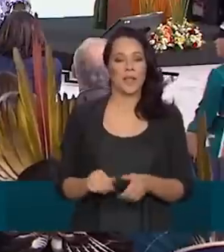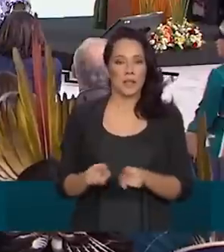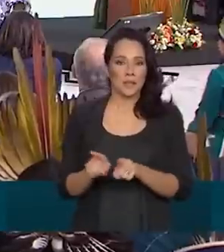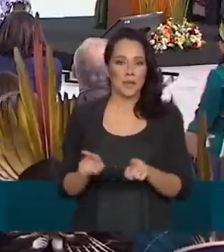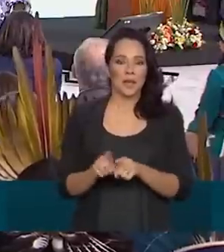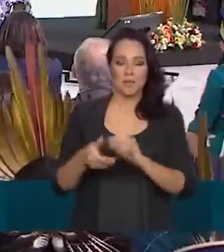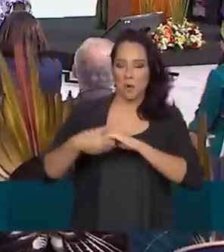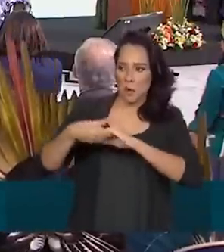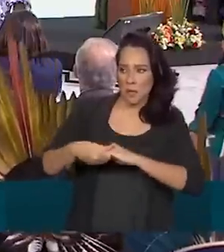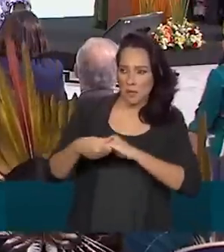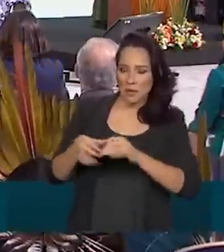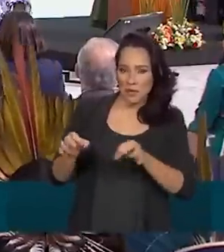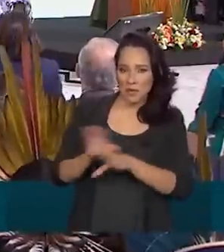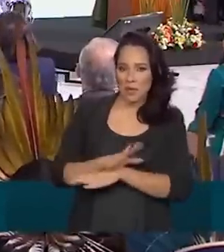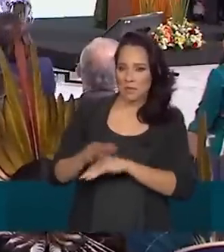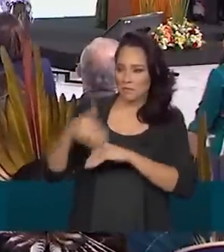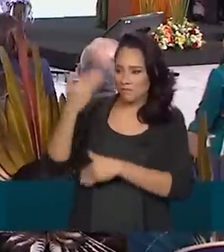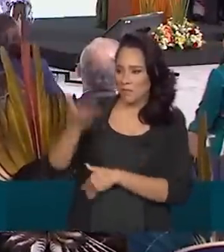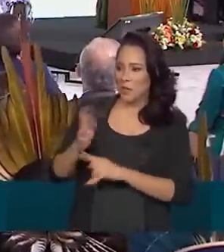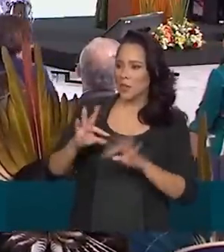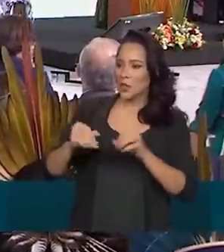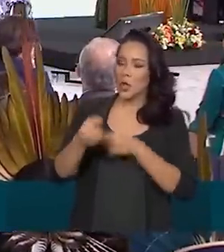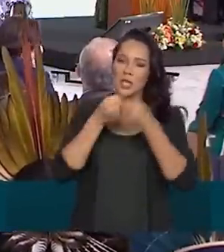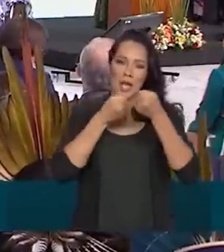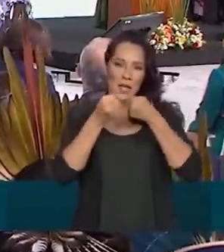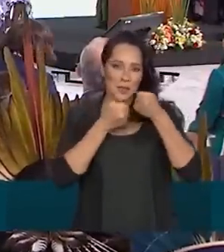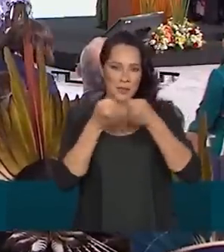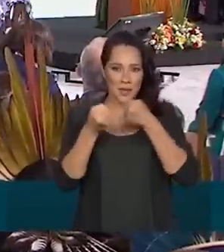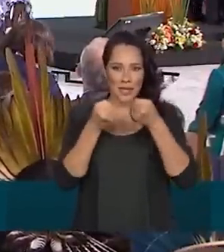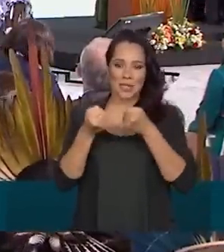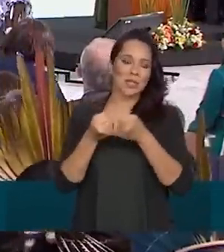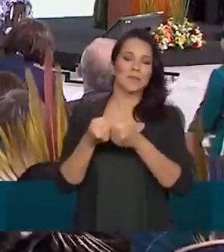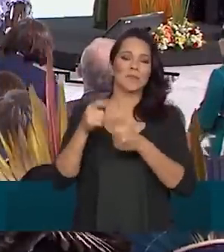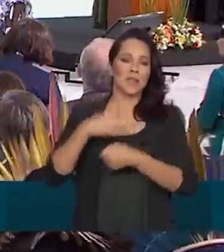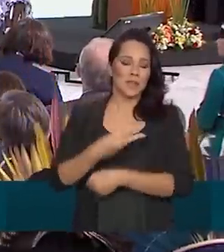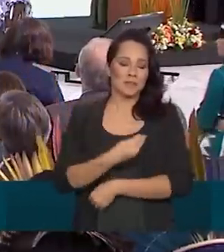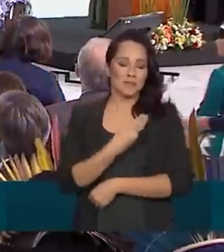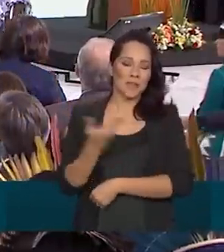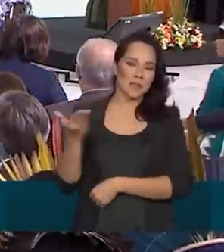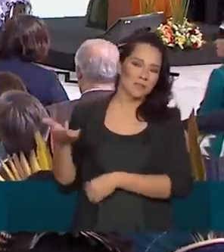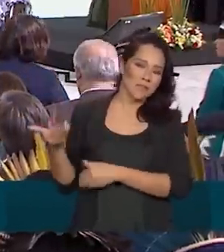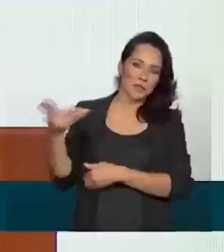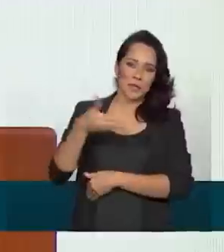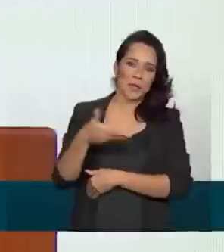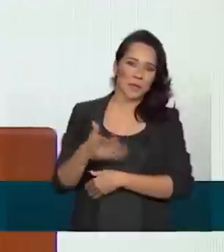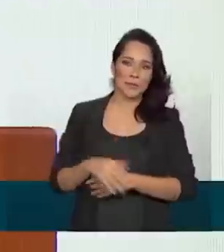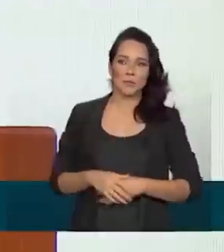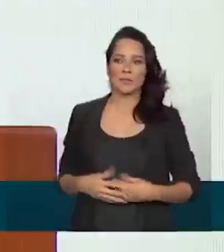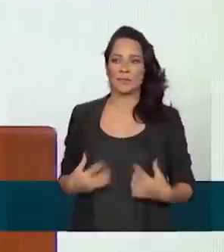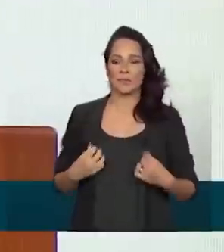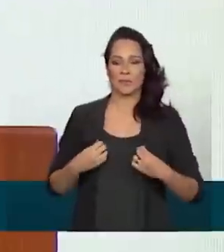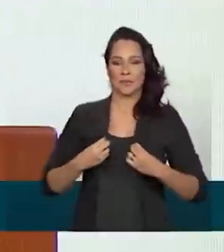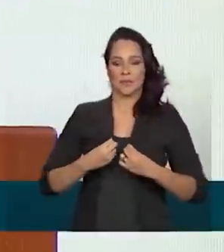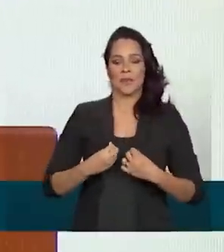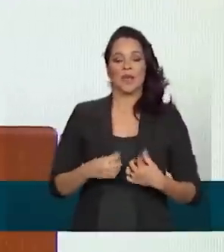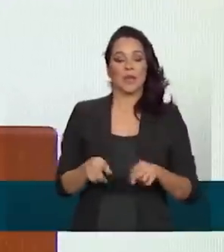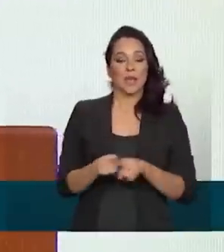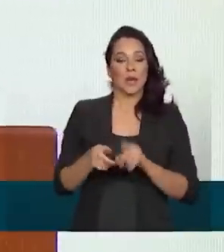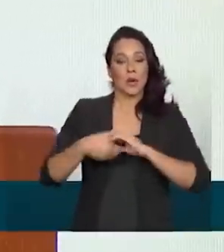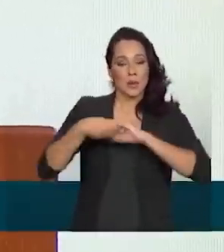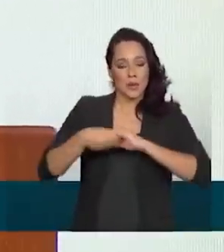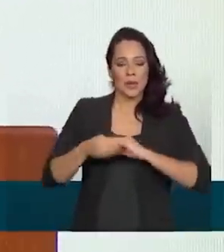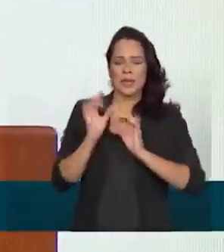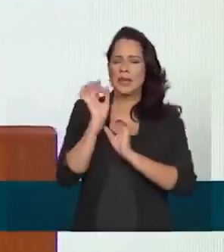aqui os cumprimentos saudando toda a imprensa que está aqui presente. Quero saudar de